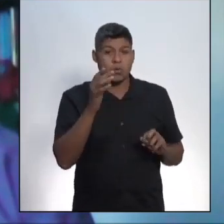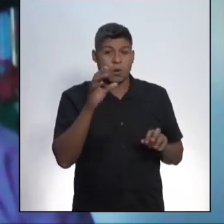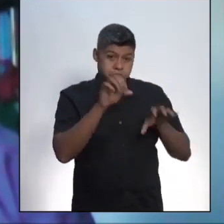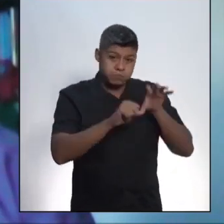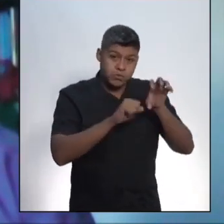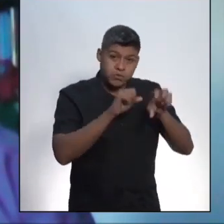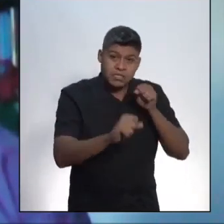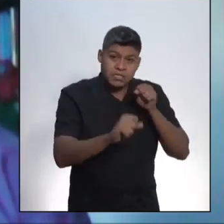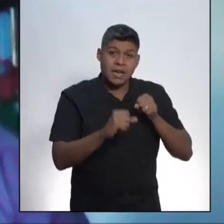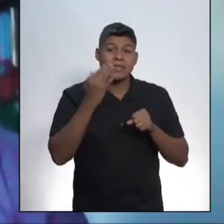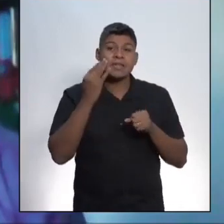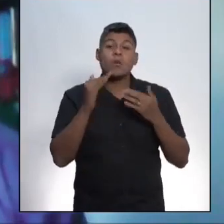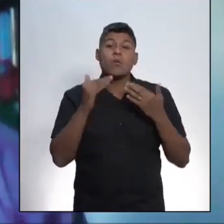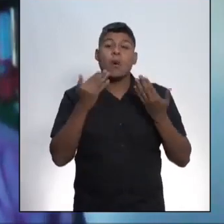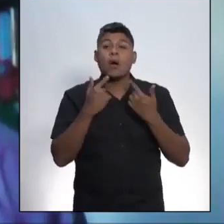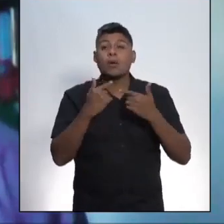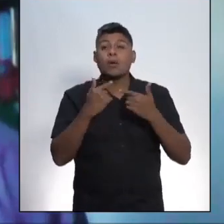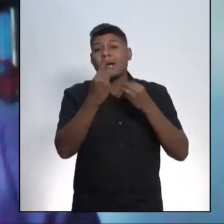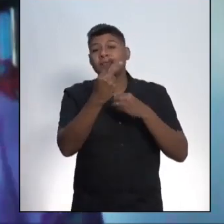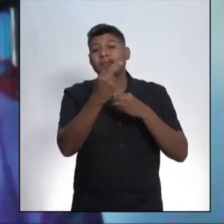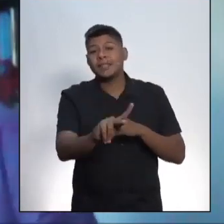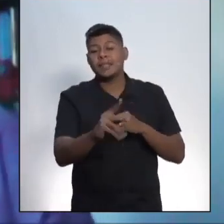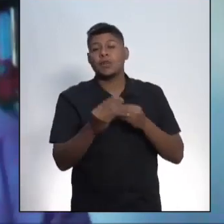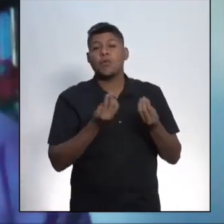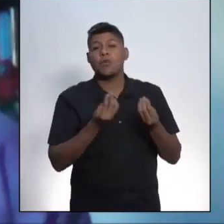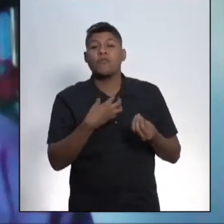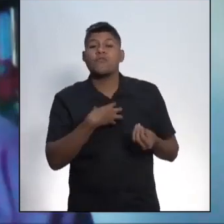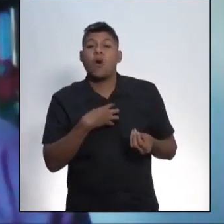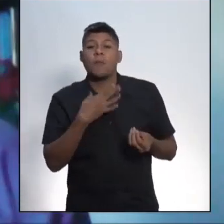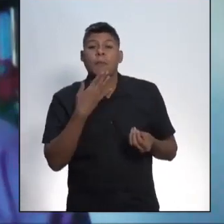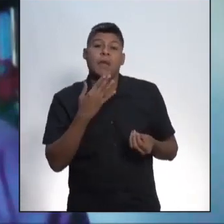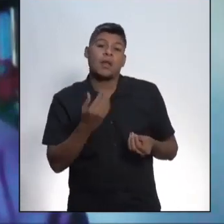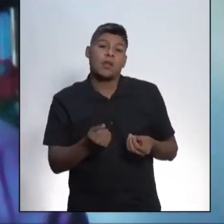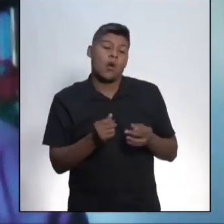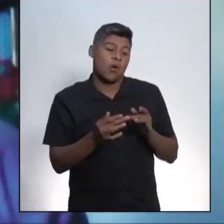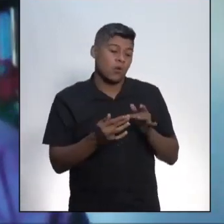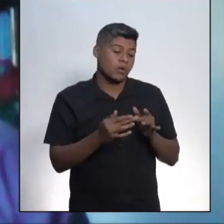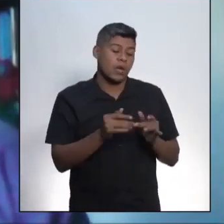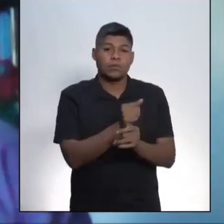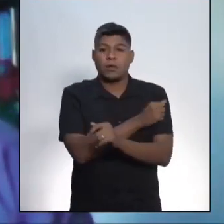entender qual é a linguagem dele e a forma que ele chega melhor no aluno.